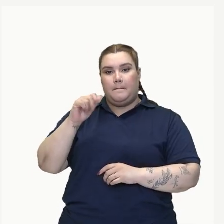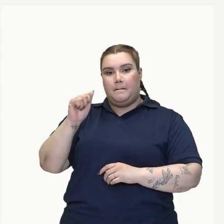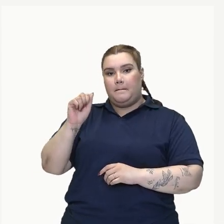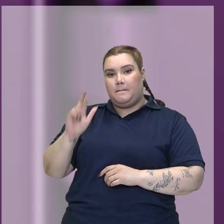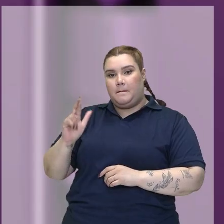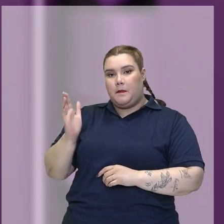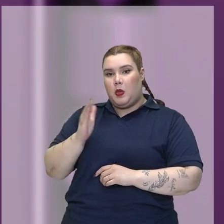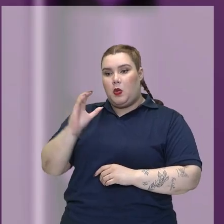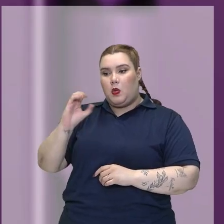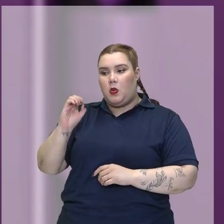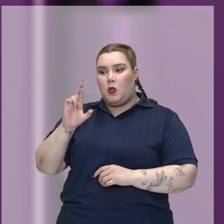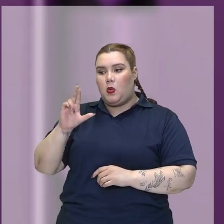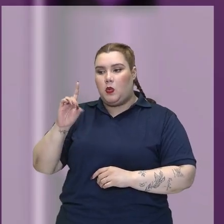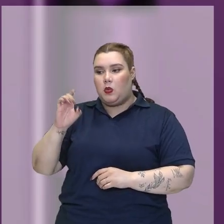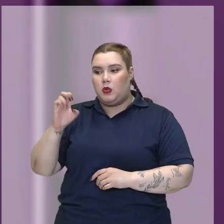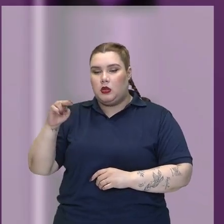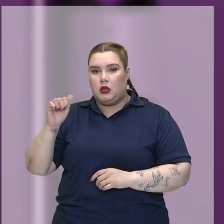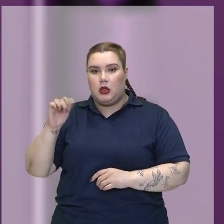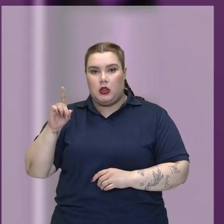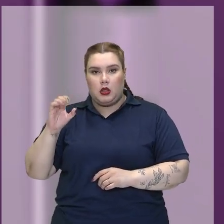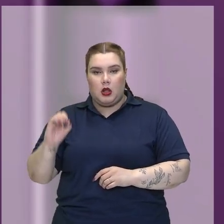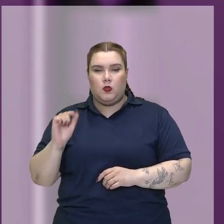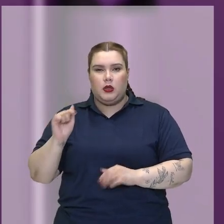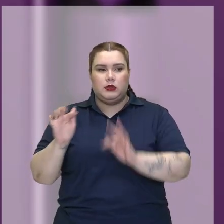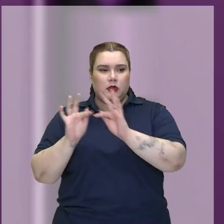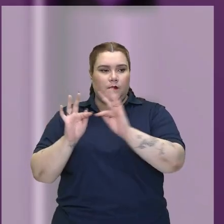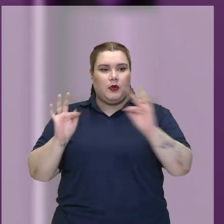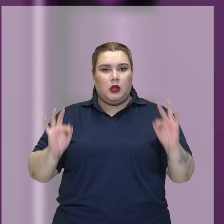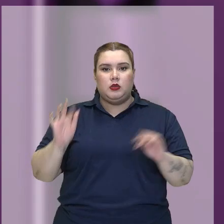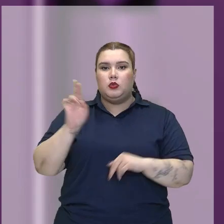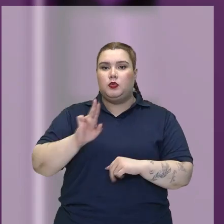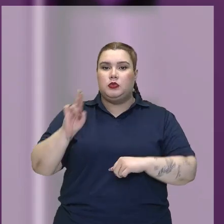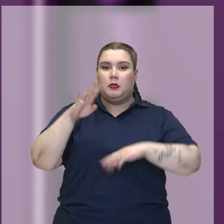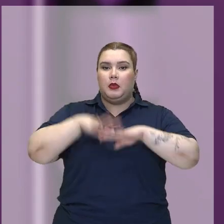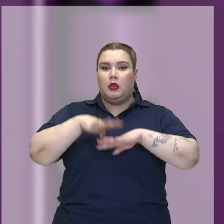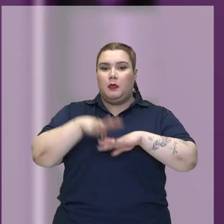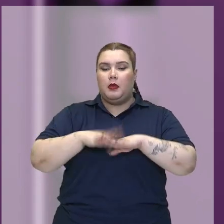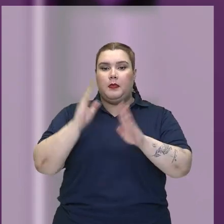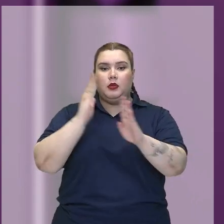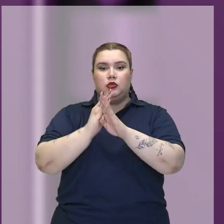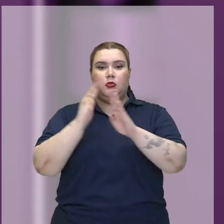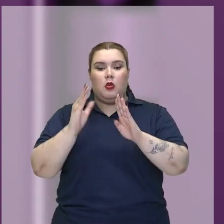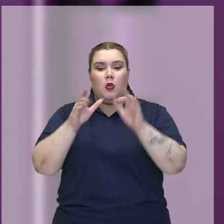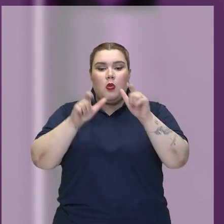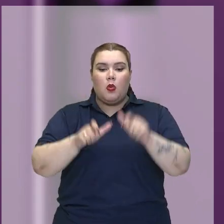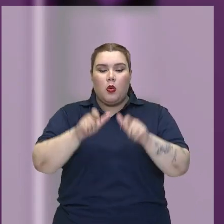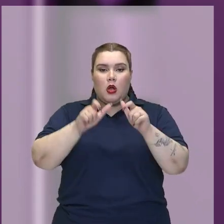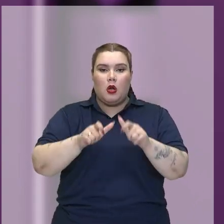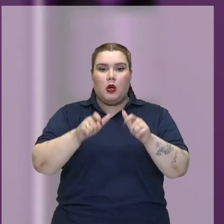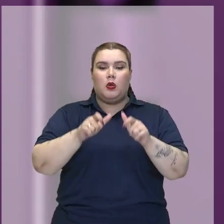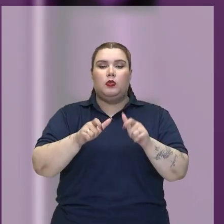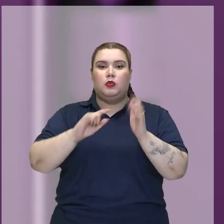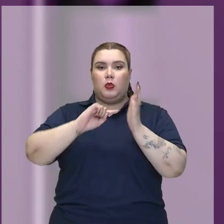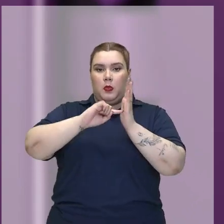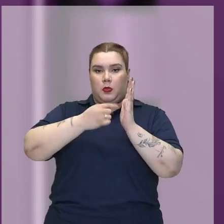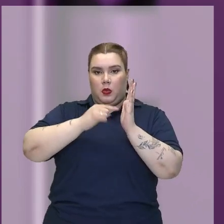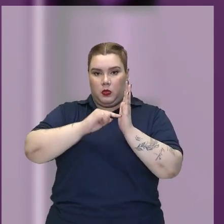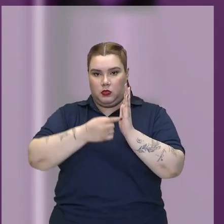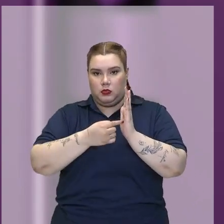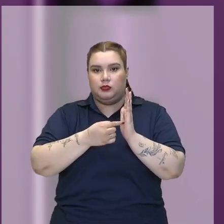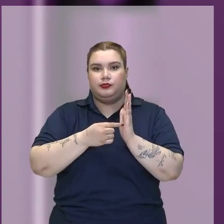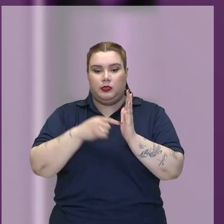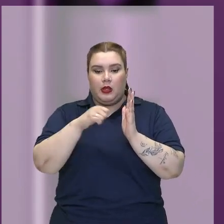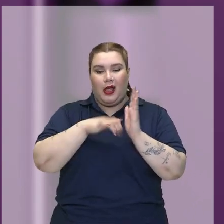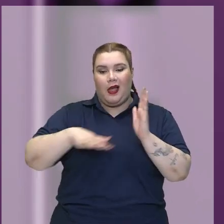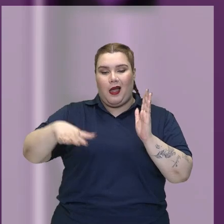do que uma nomenclatura que a gente utiliza na matemática para identificar a posição desse ponto no